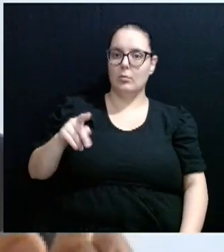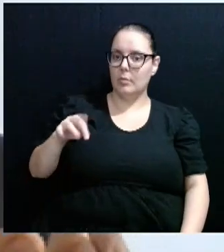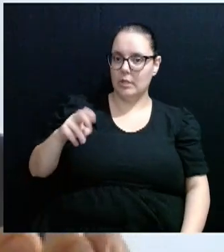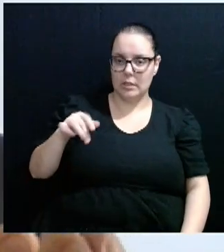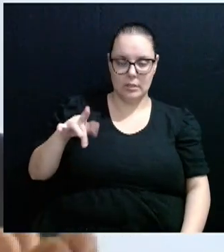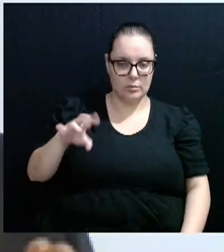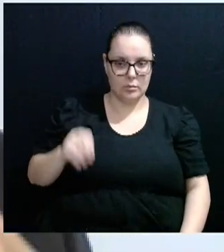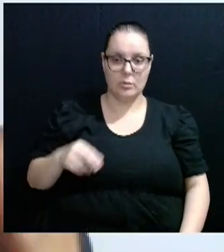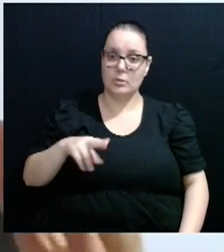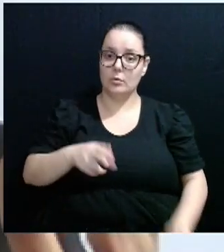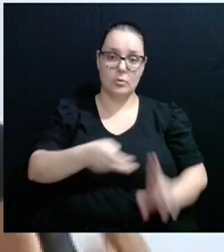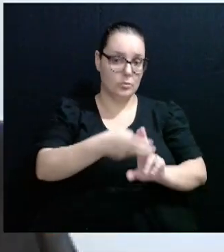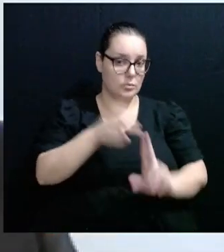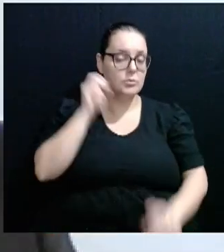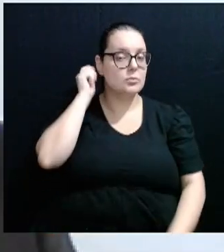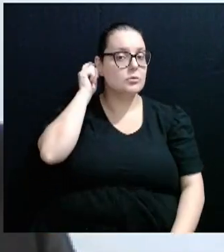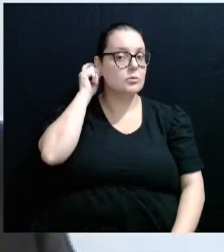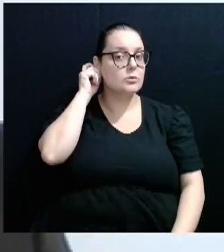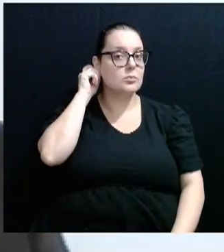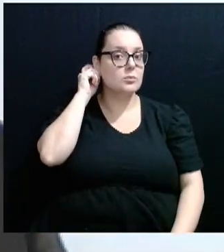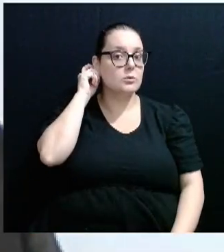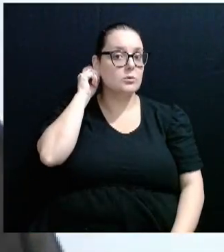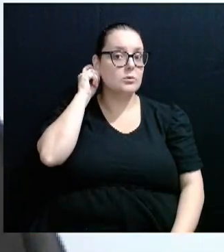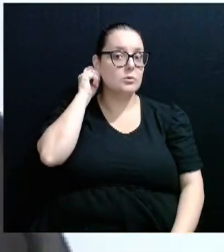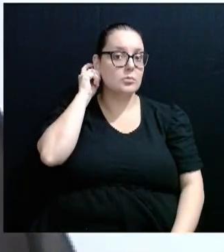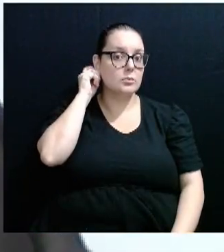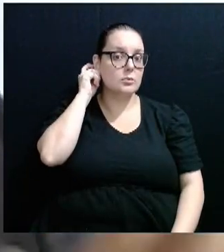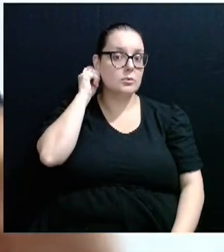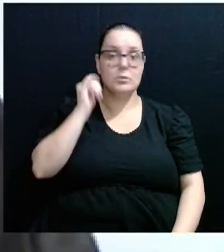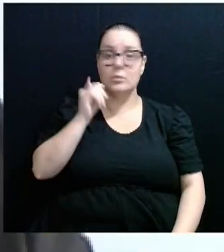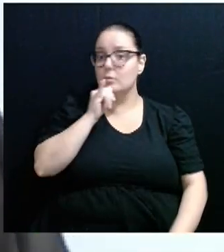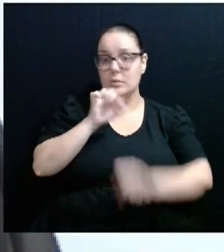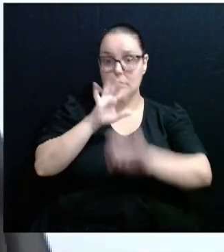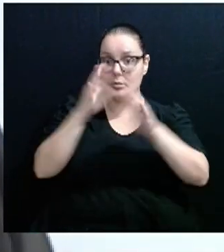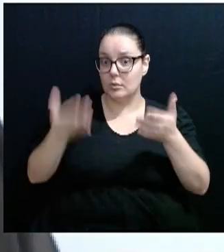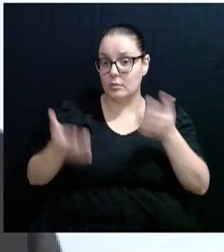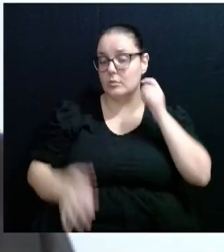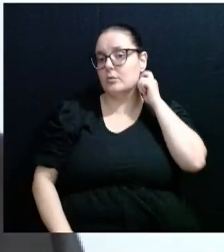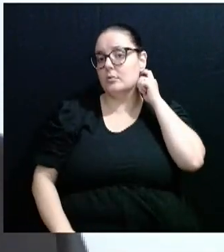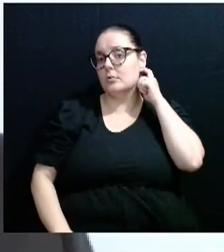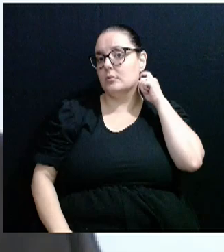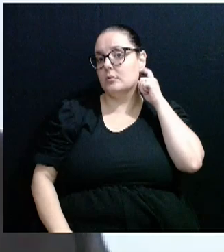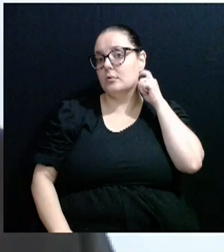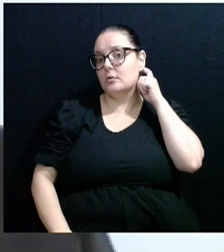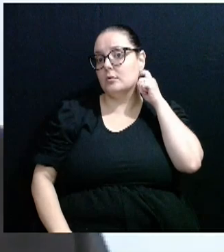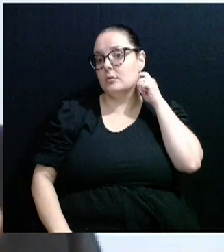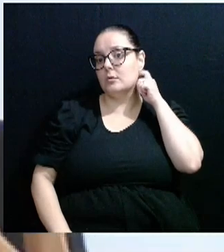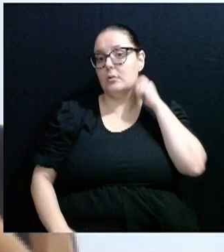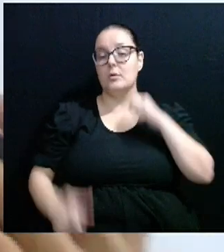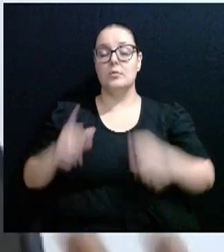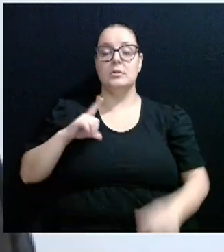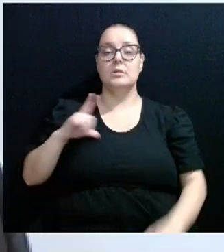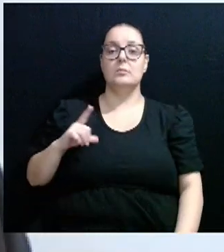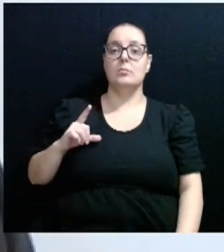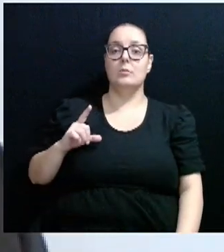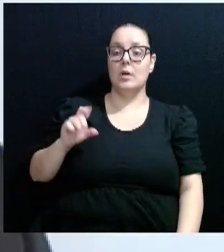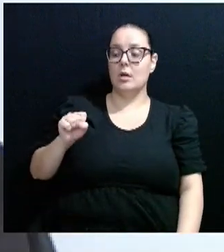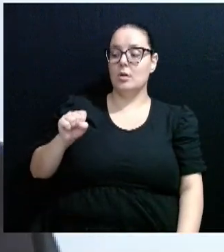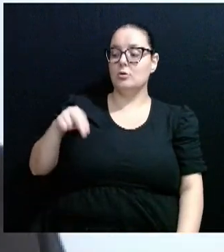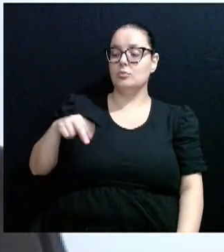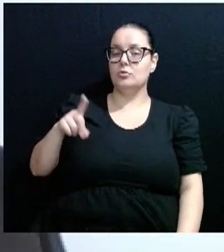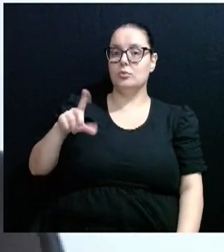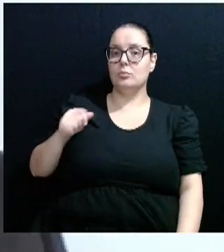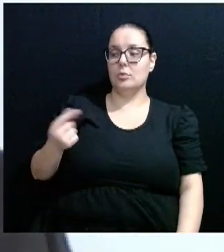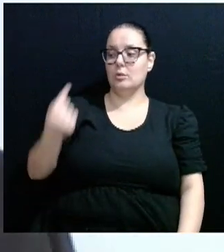SUS. Então, vou dar um exemplo muito claro aqui. Quando você tem, por exemplo, uma sonda, e para fazer a troca de